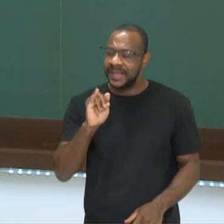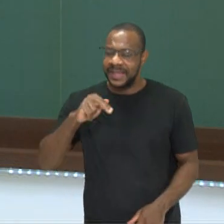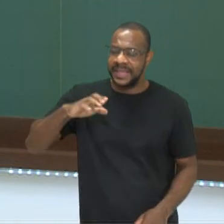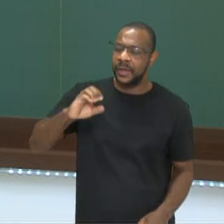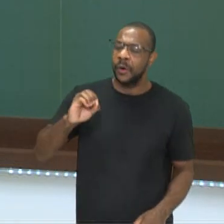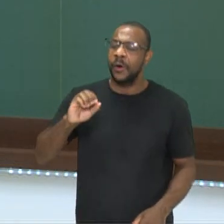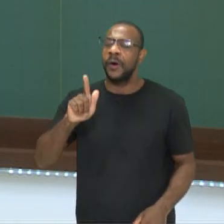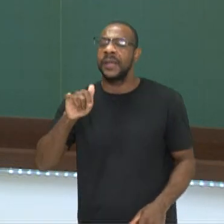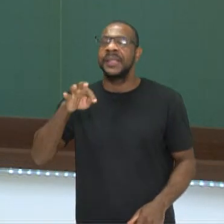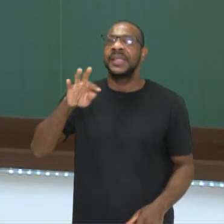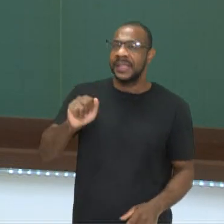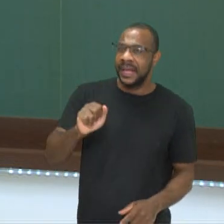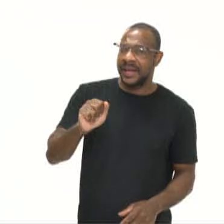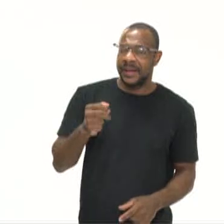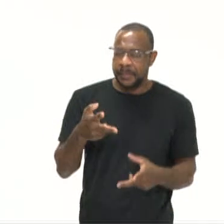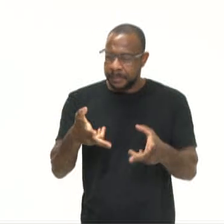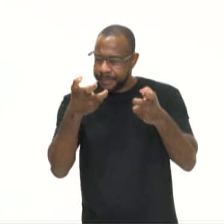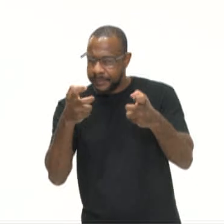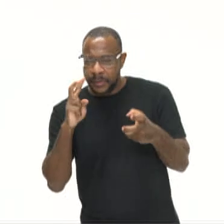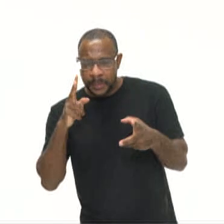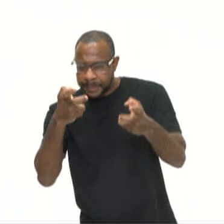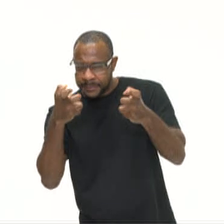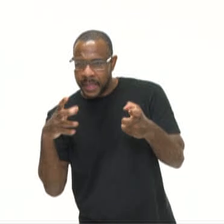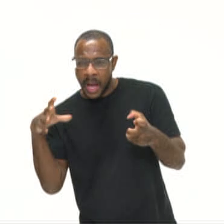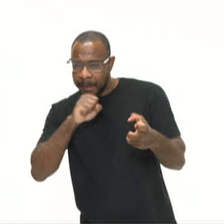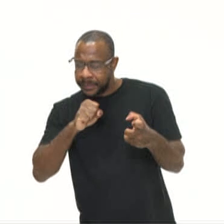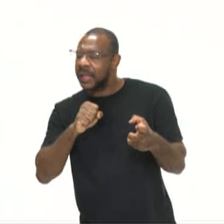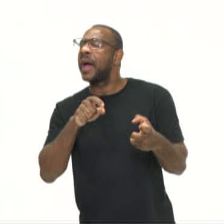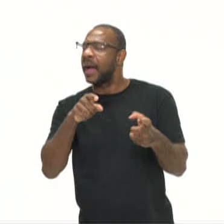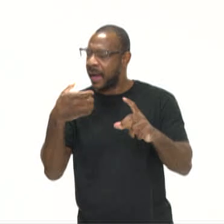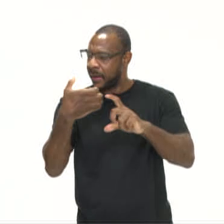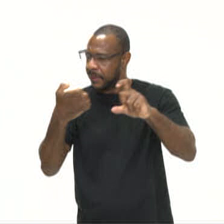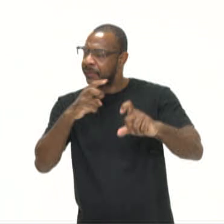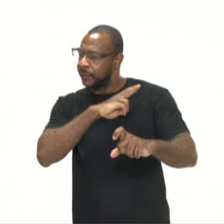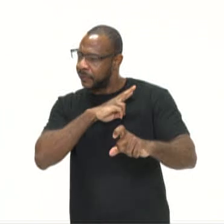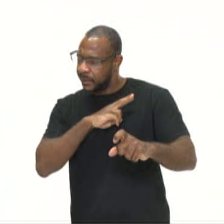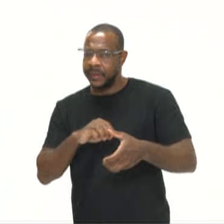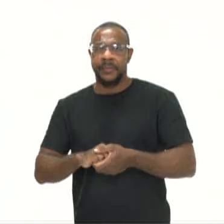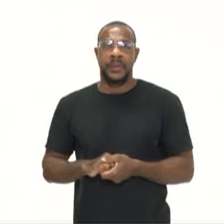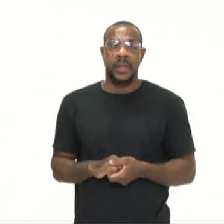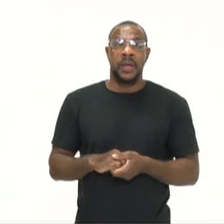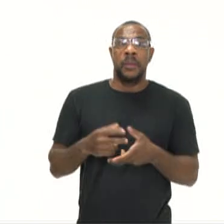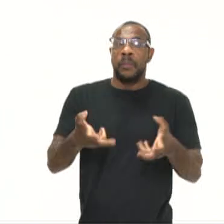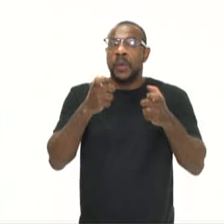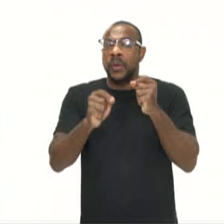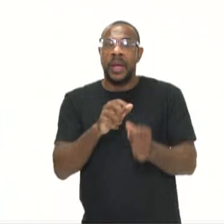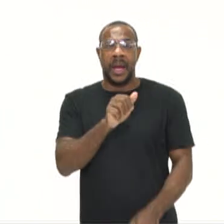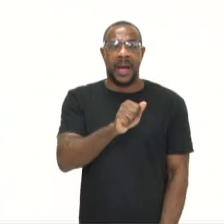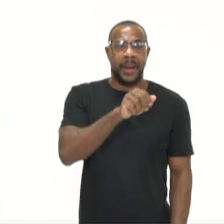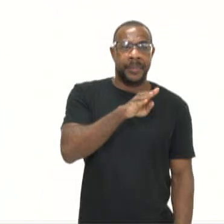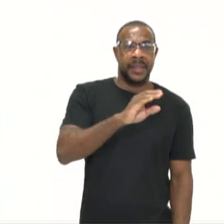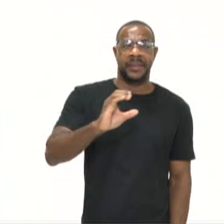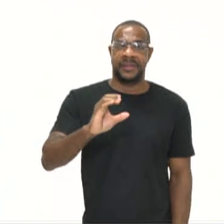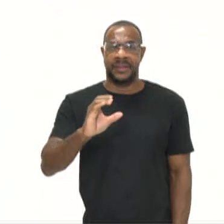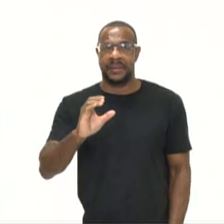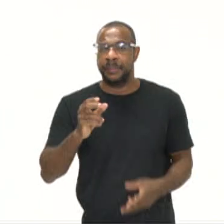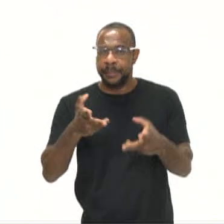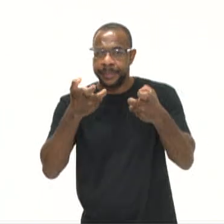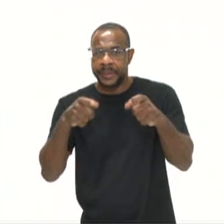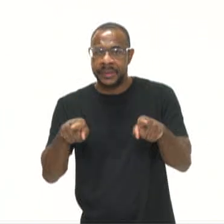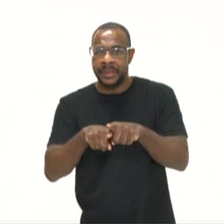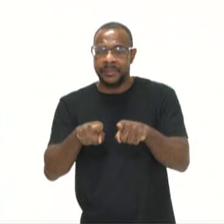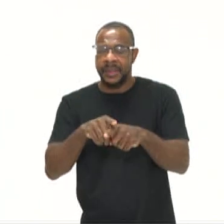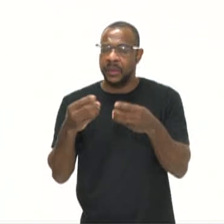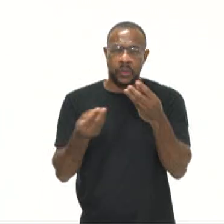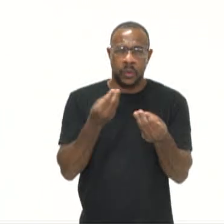segundo grau ou não. Identificar os coeficientes A, B e C dessa equação de segundo grau. Classificar ela em